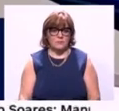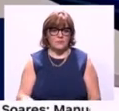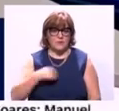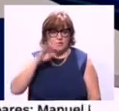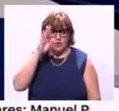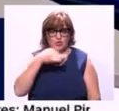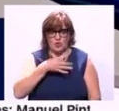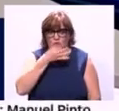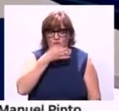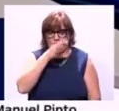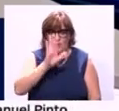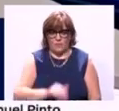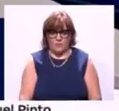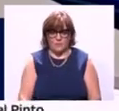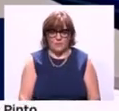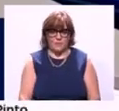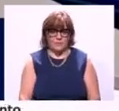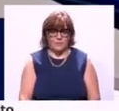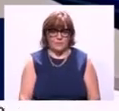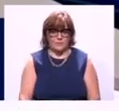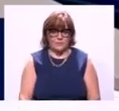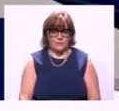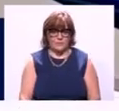Eu sei daquilo que falo.